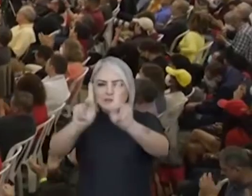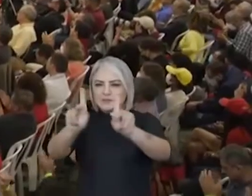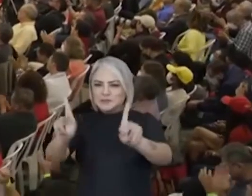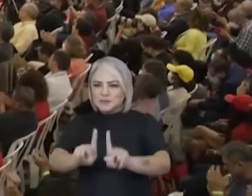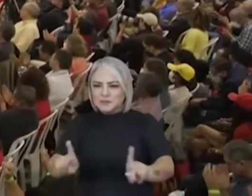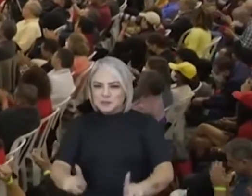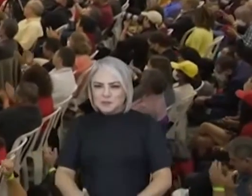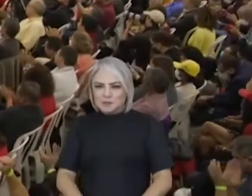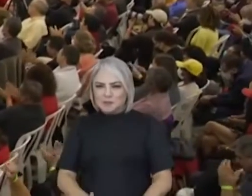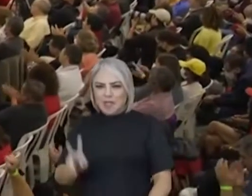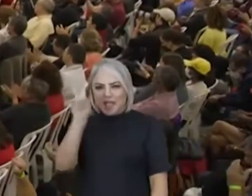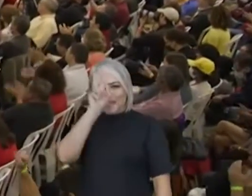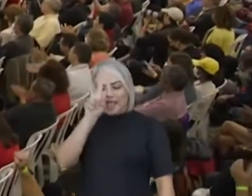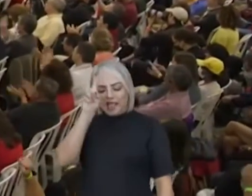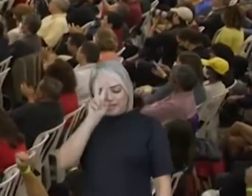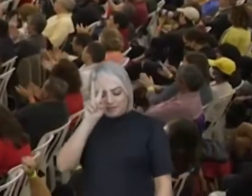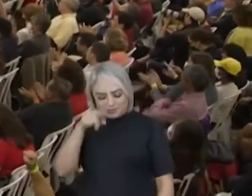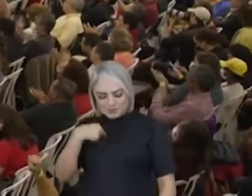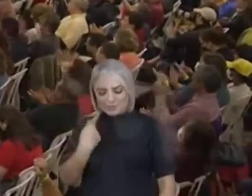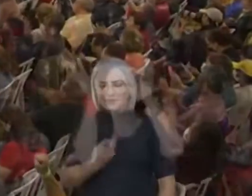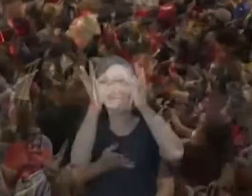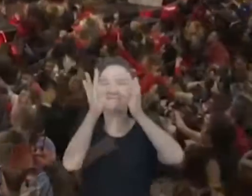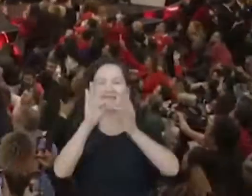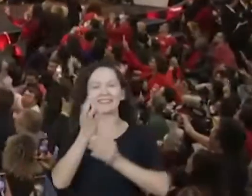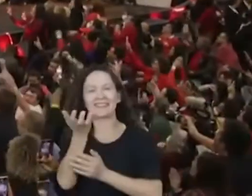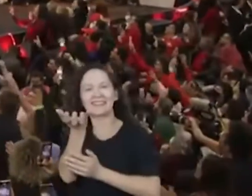história do Goiás e